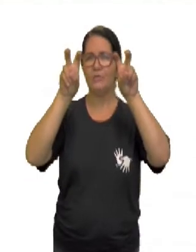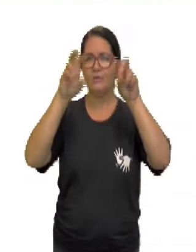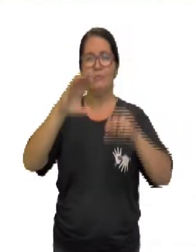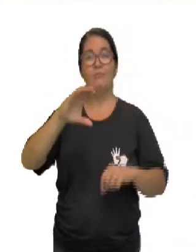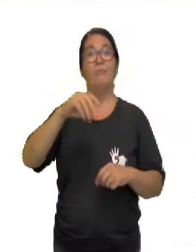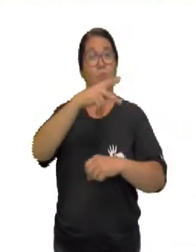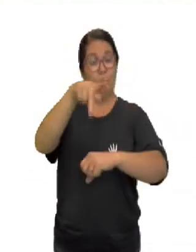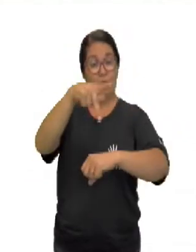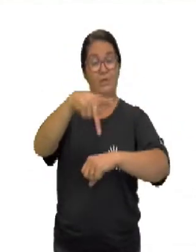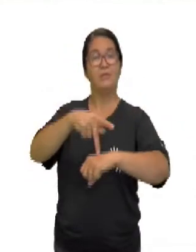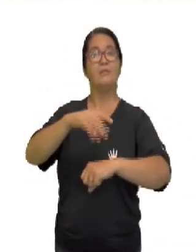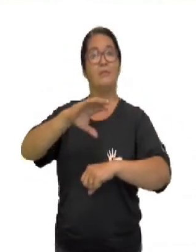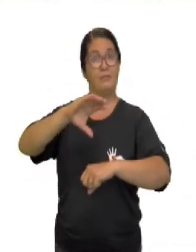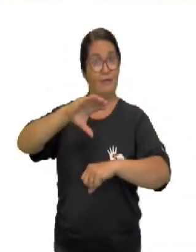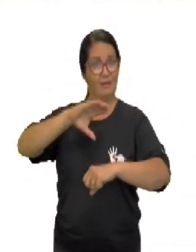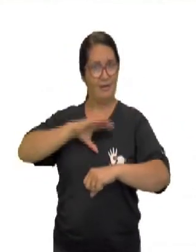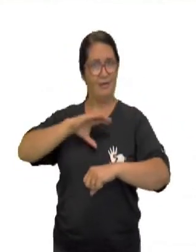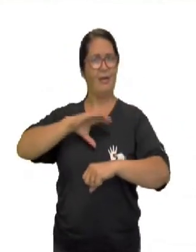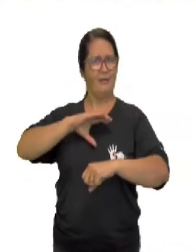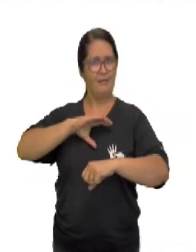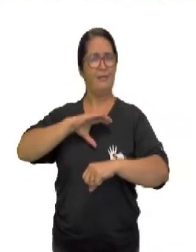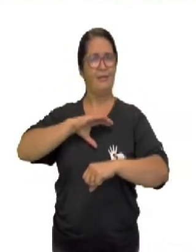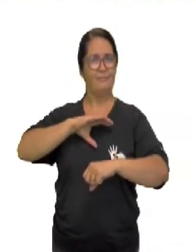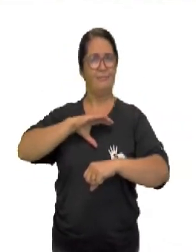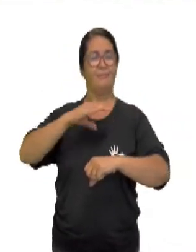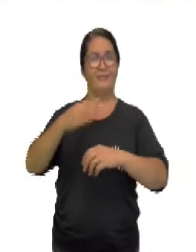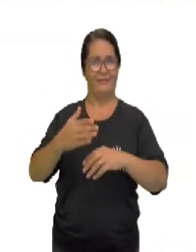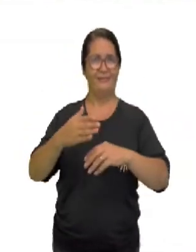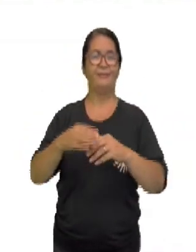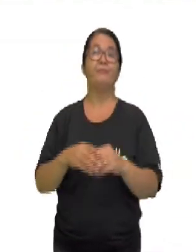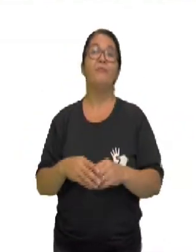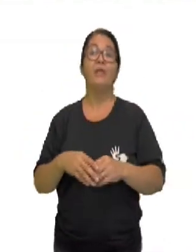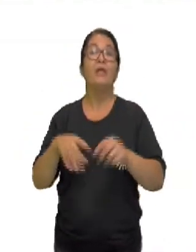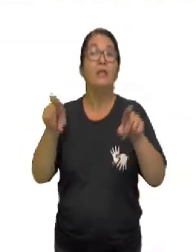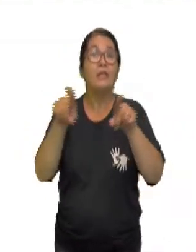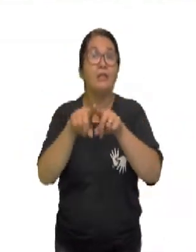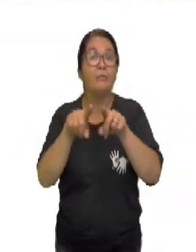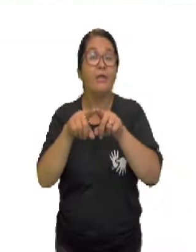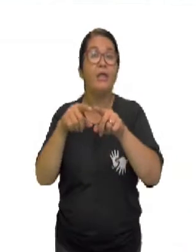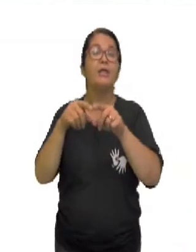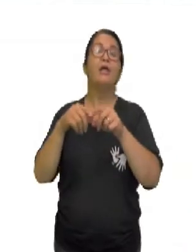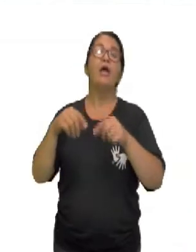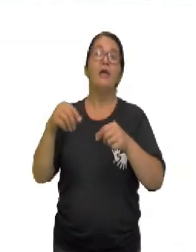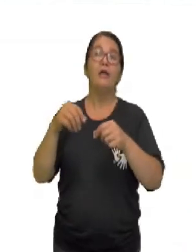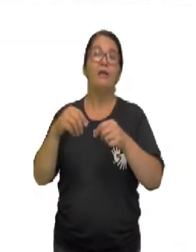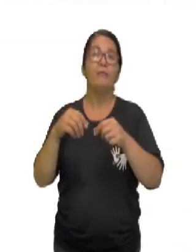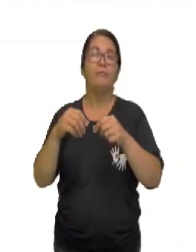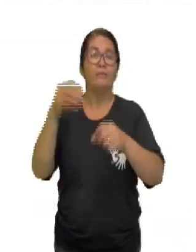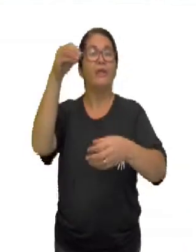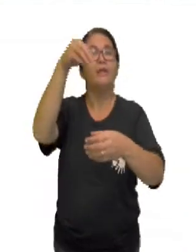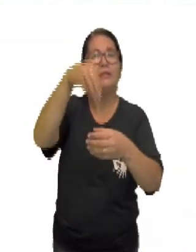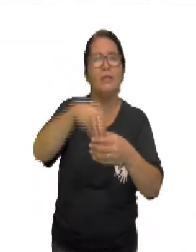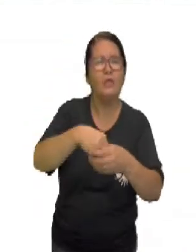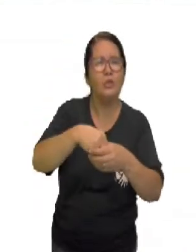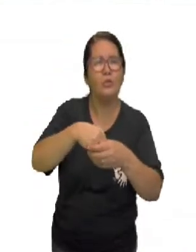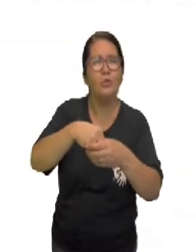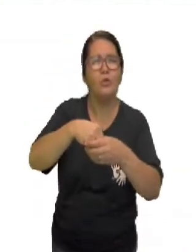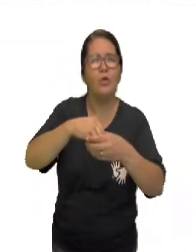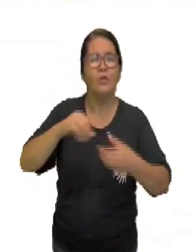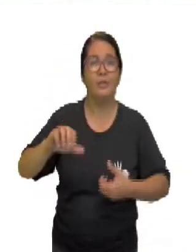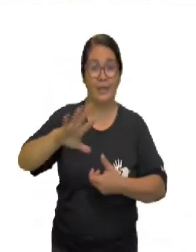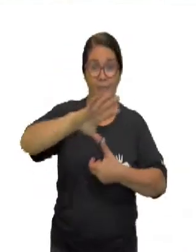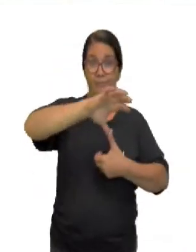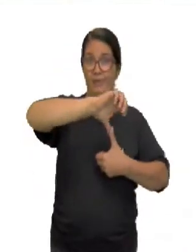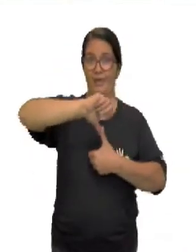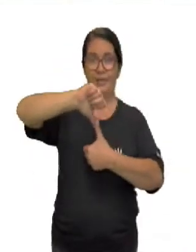outro país da América do Norte e que também faz parte da